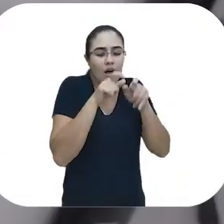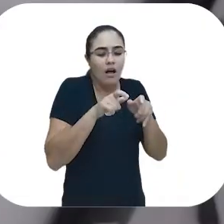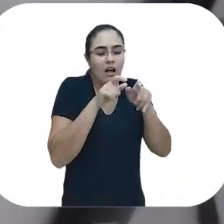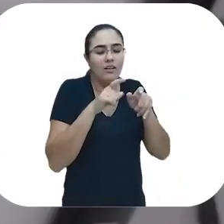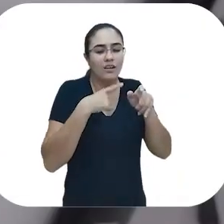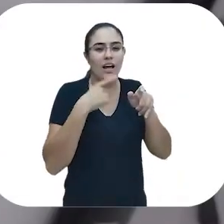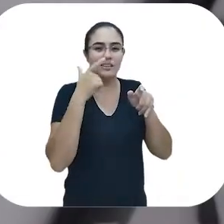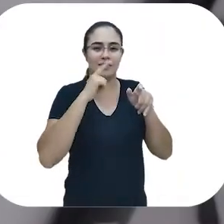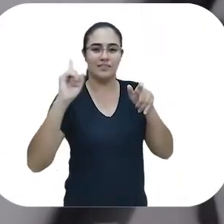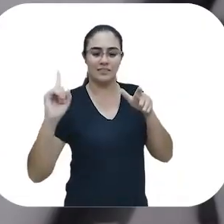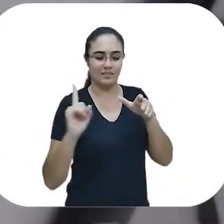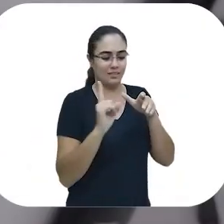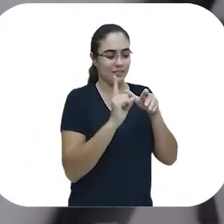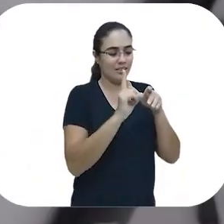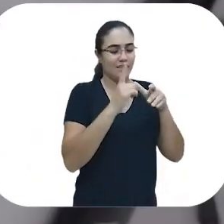você.